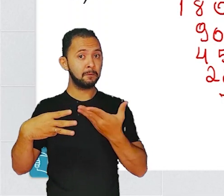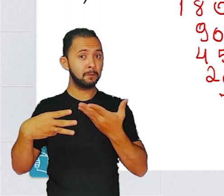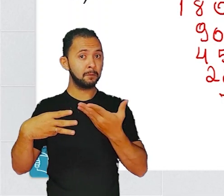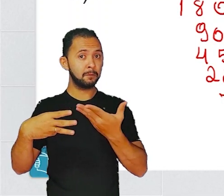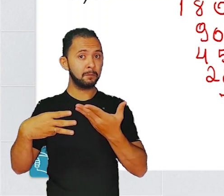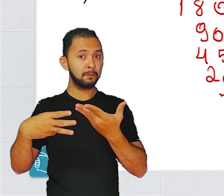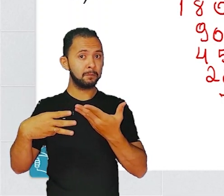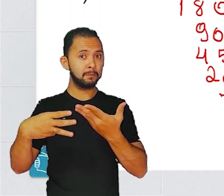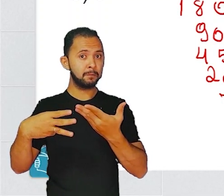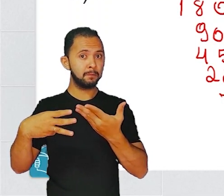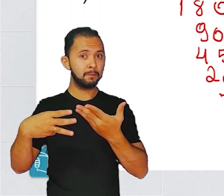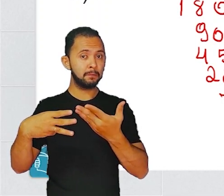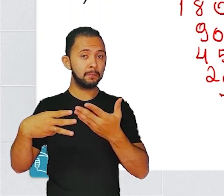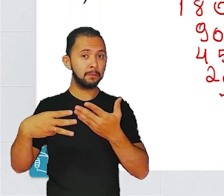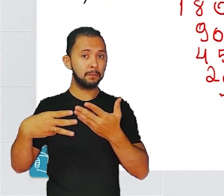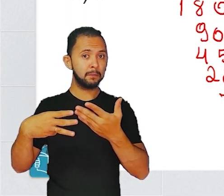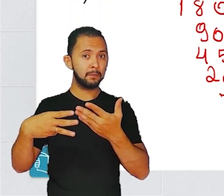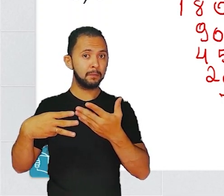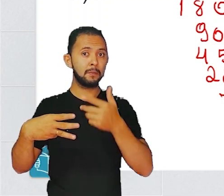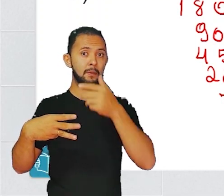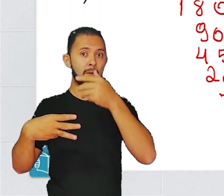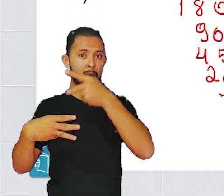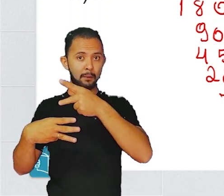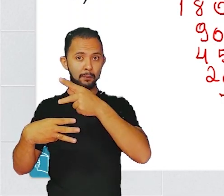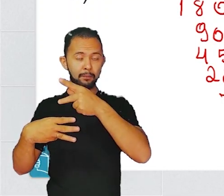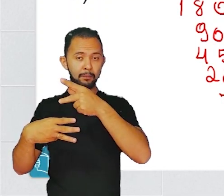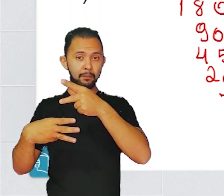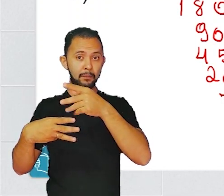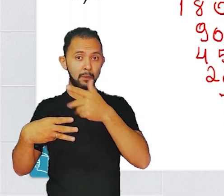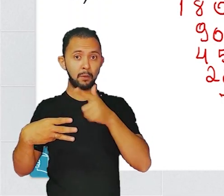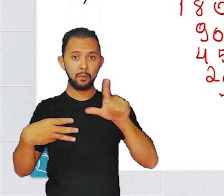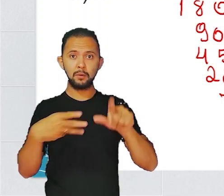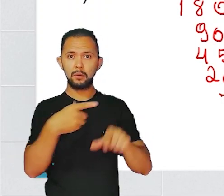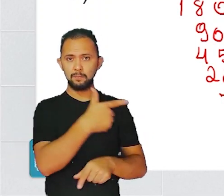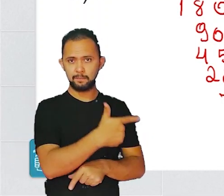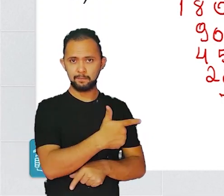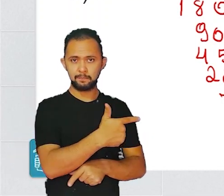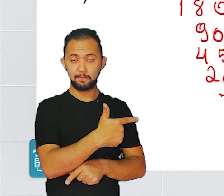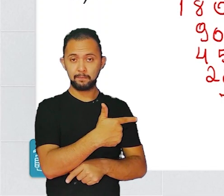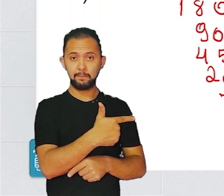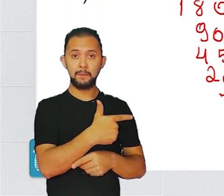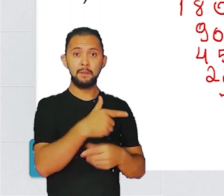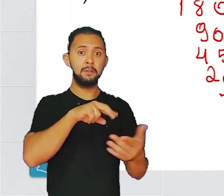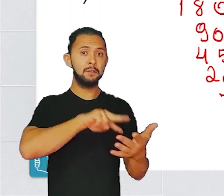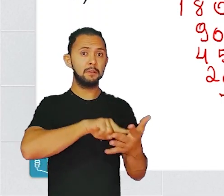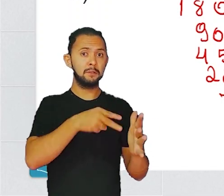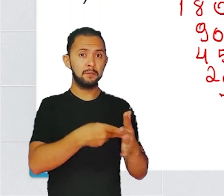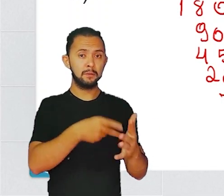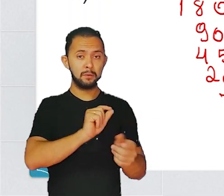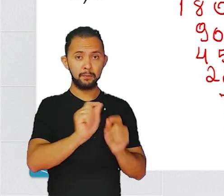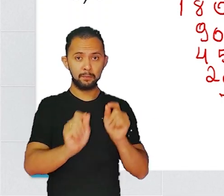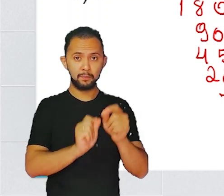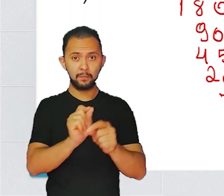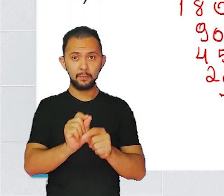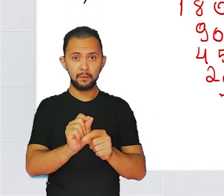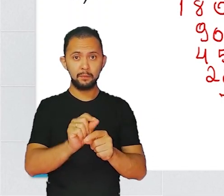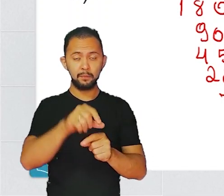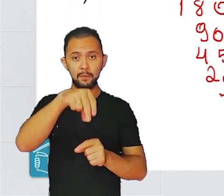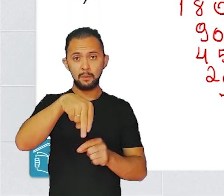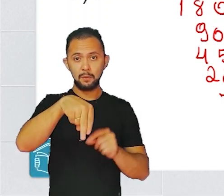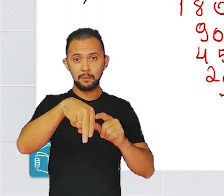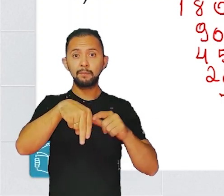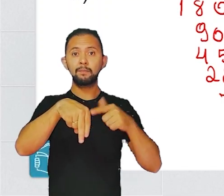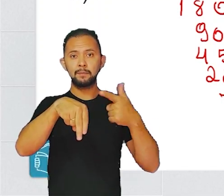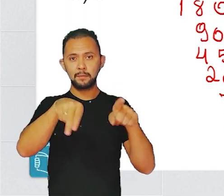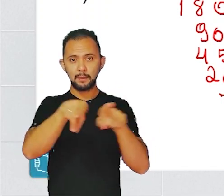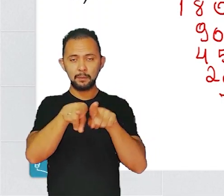é o expoente do 3 é o n. E no outro membro é o 2. Então, significa que o n vale